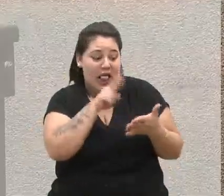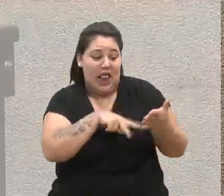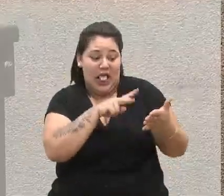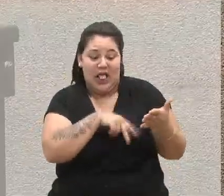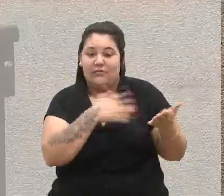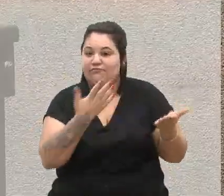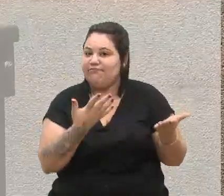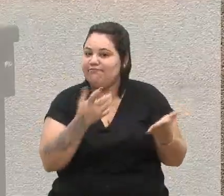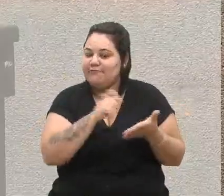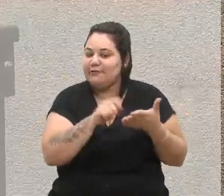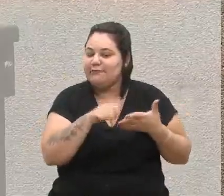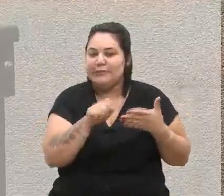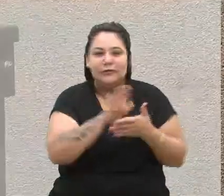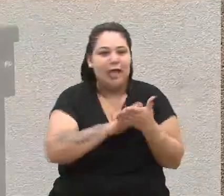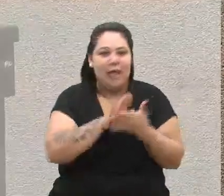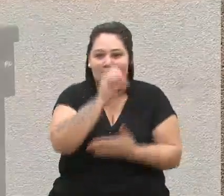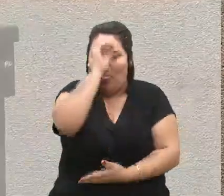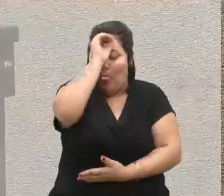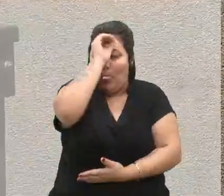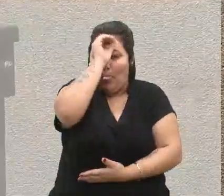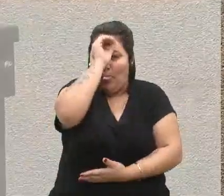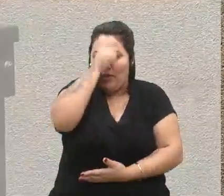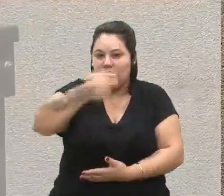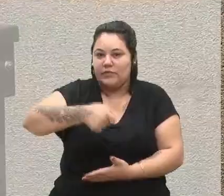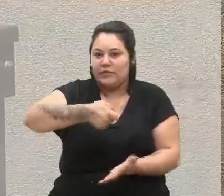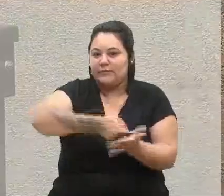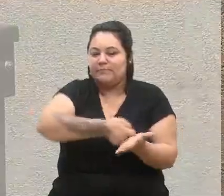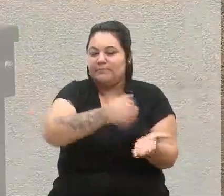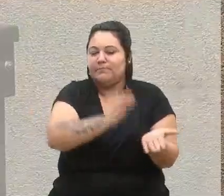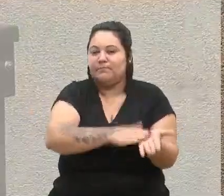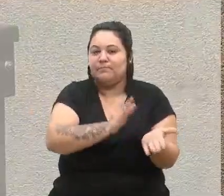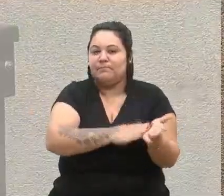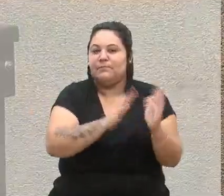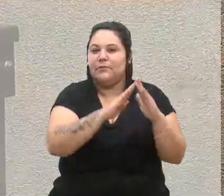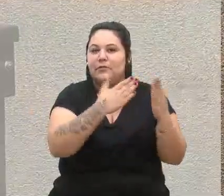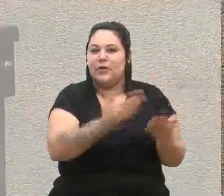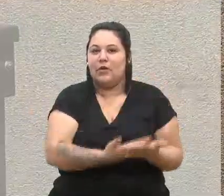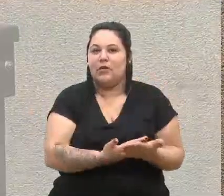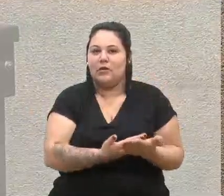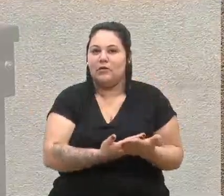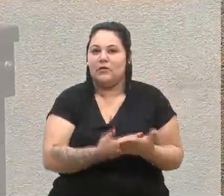escolas. E que se ensine da mesma forma que se ensinava uma vez. Que daí sim nós vamos